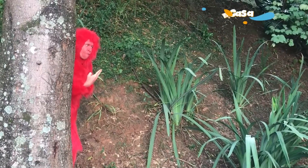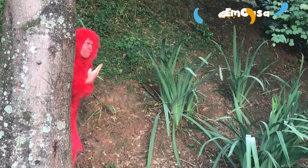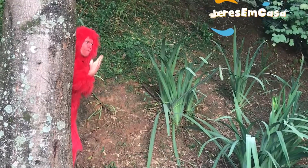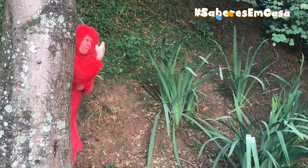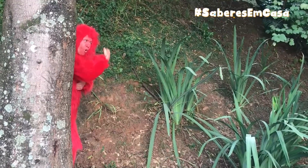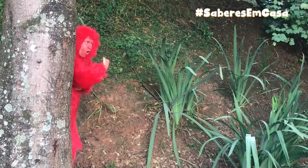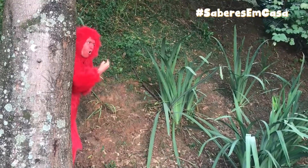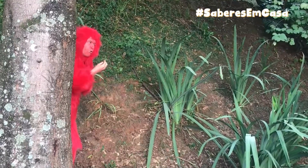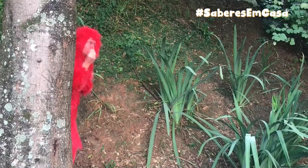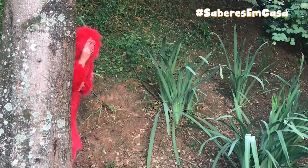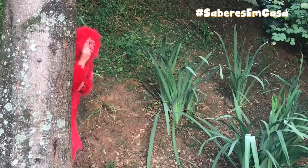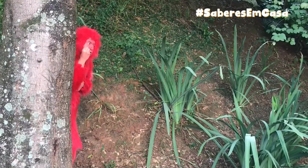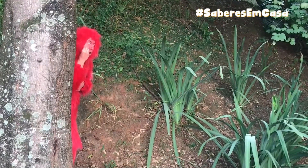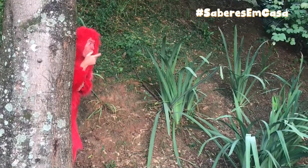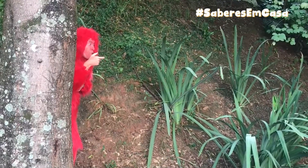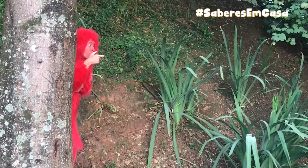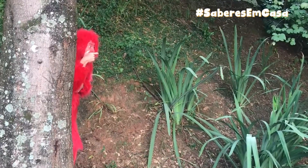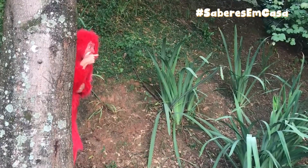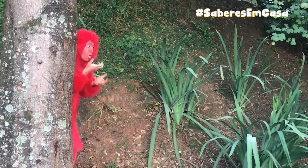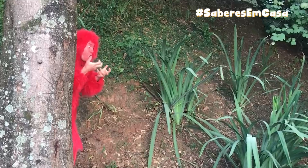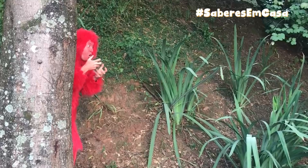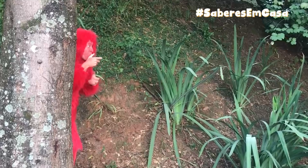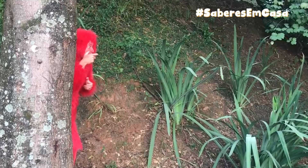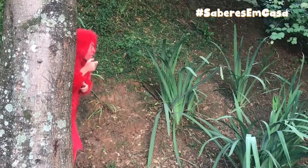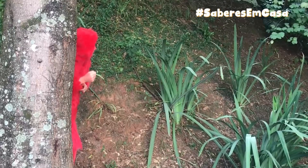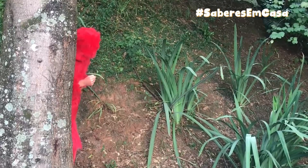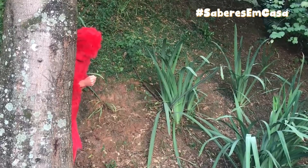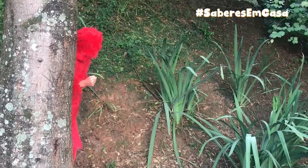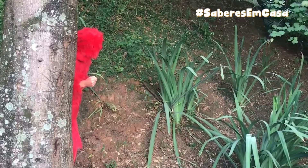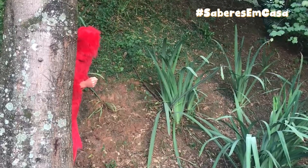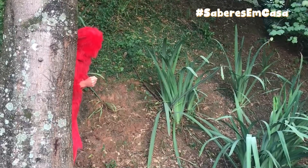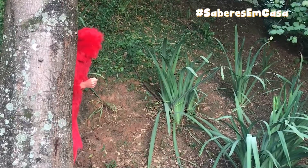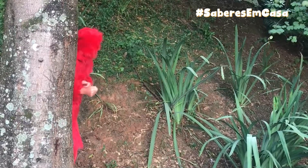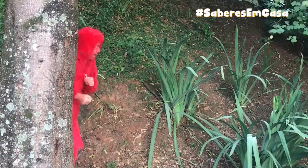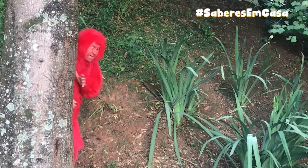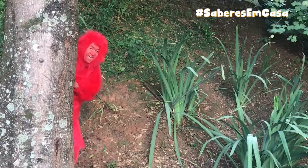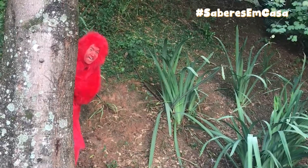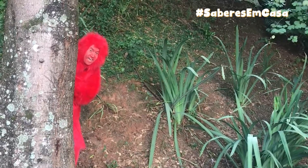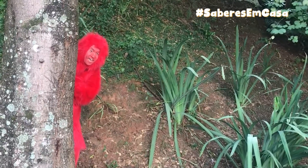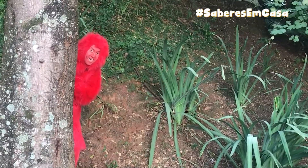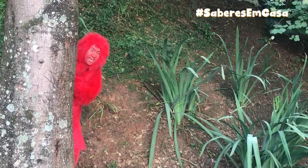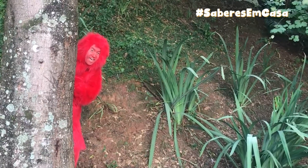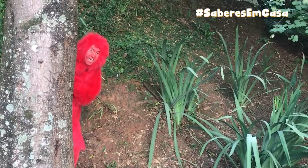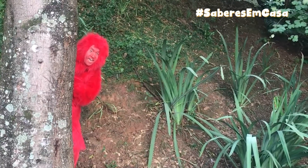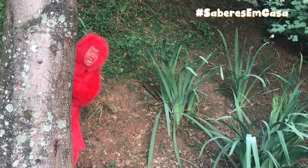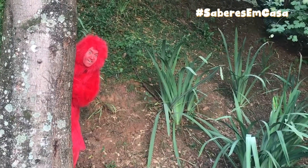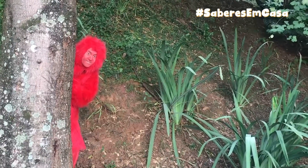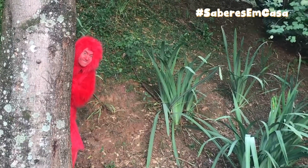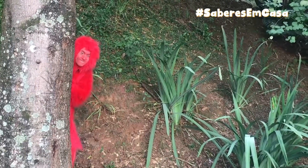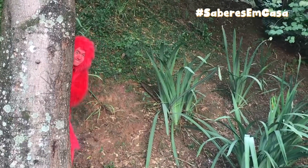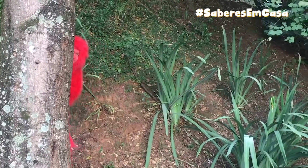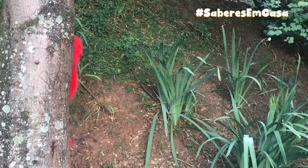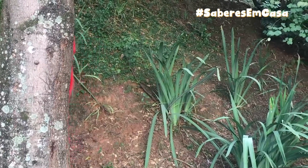Eu vou até lá pra ver. Eu quero ver essa coisa medonha.